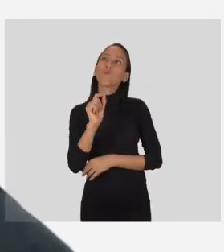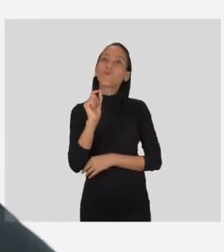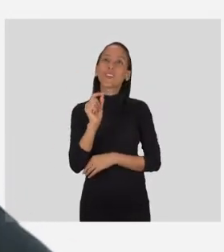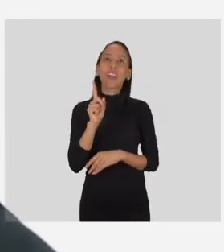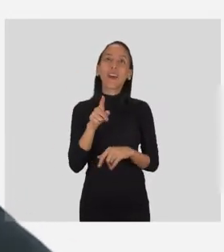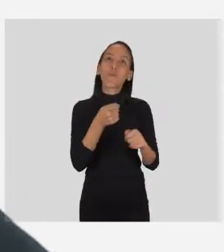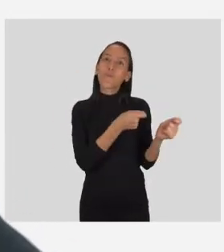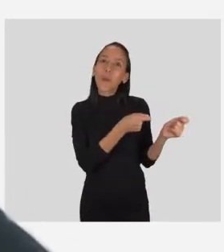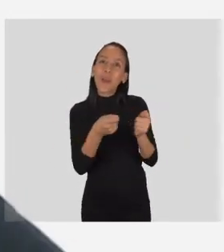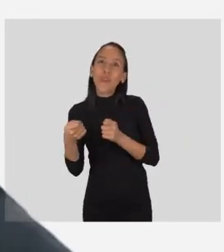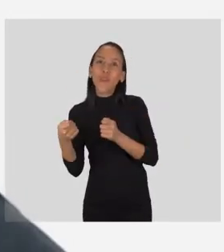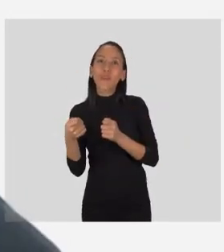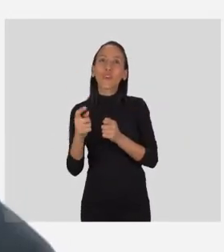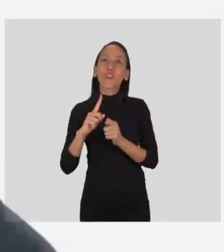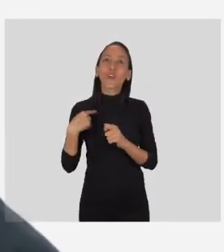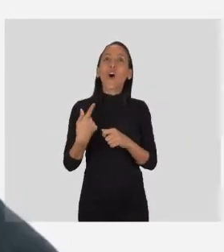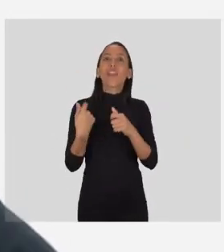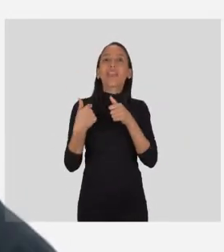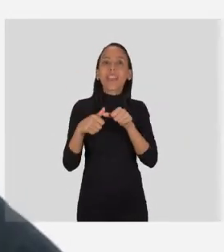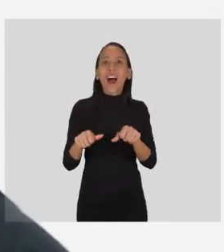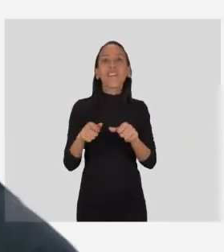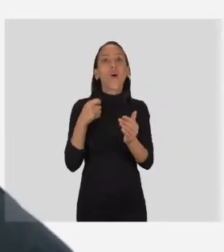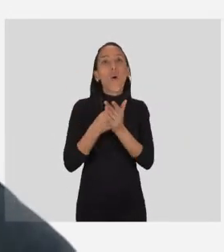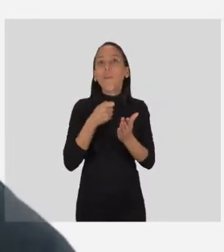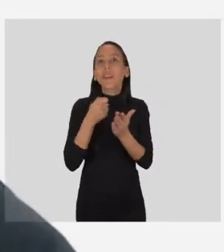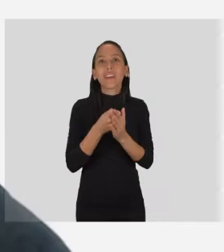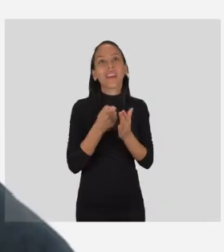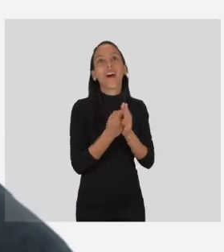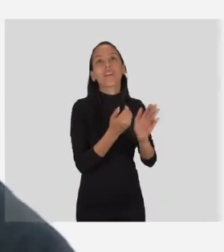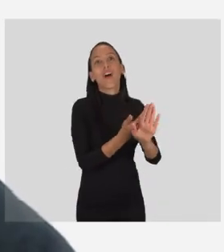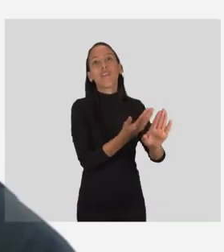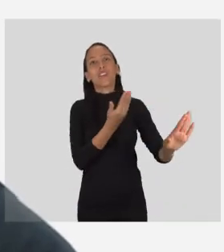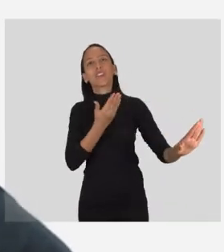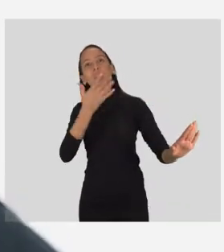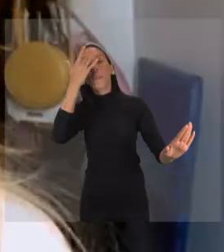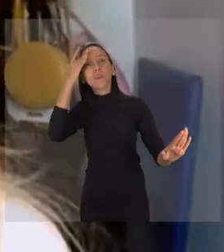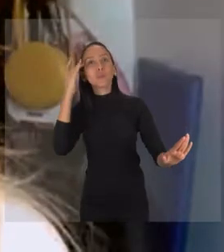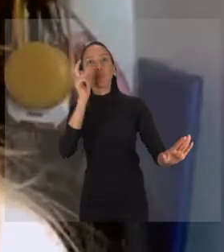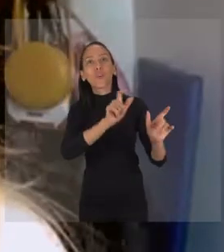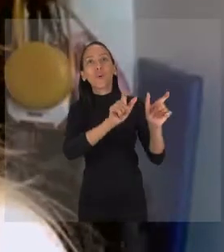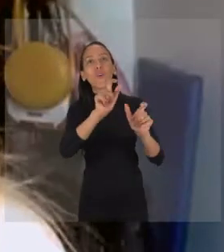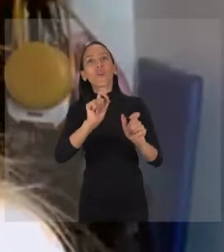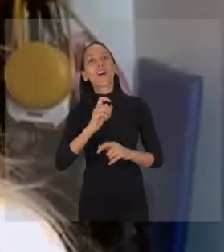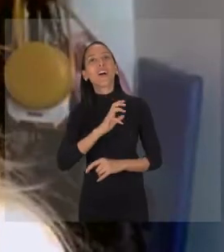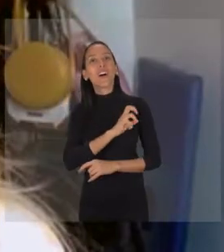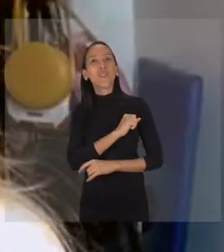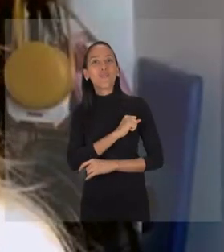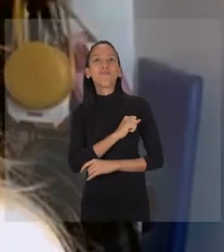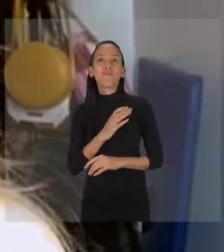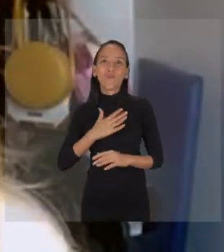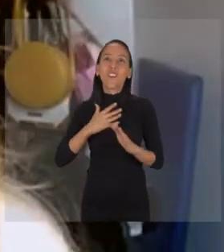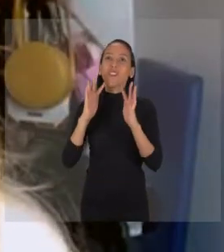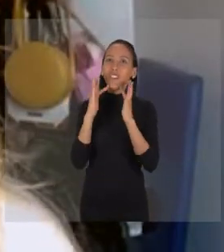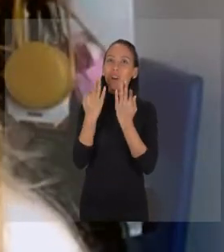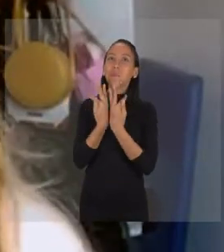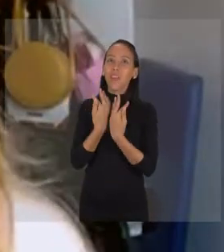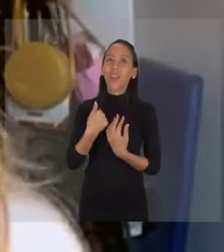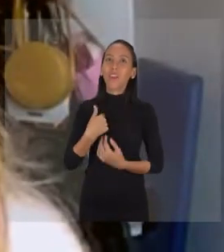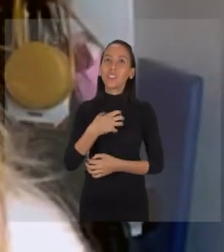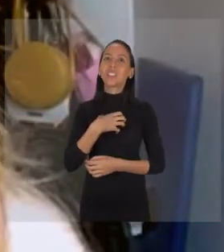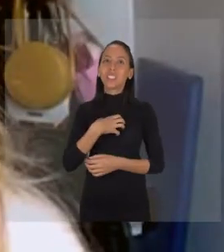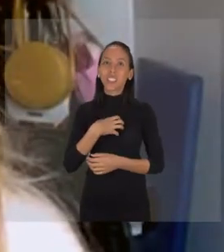é esse período em que a gente teve que ficar afastado das pessoas que a gente mais gosta, na verdade. Da minha família, eu sinto